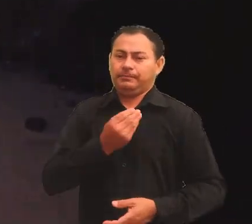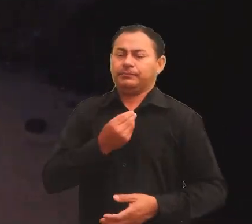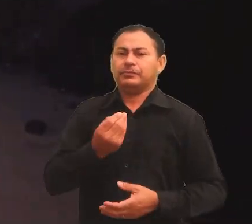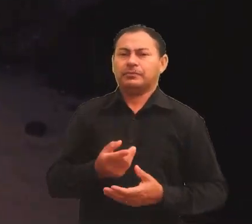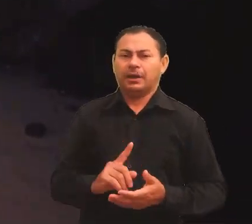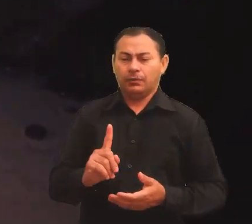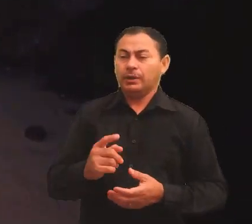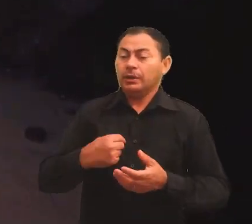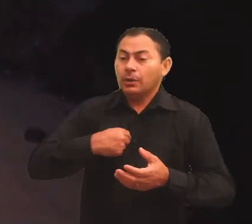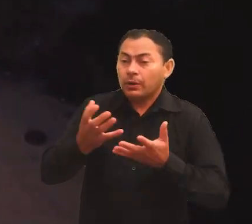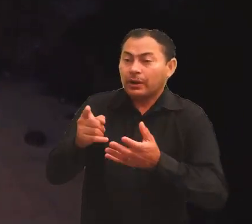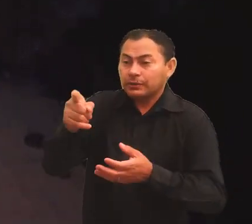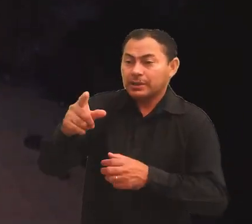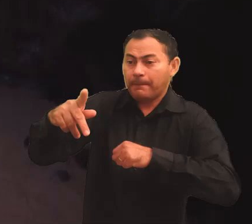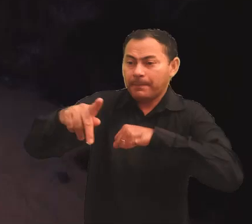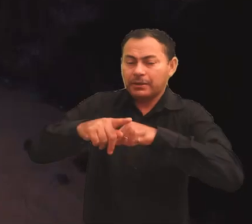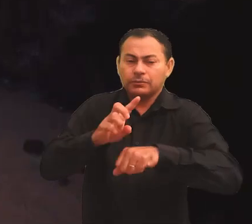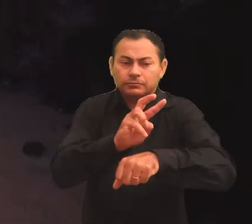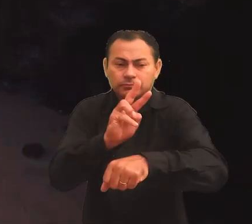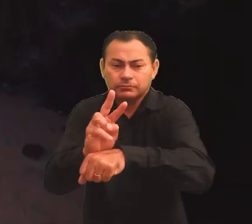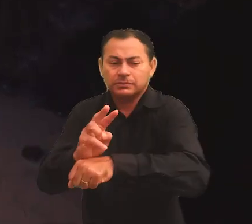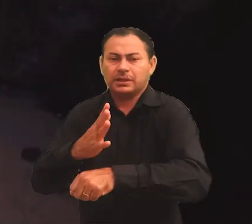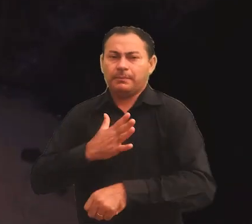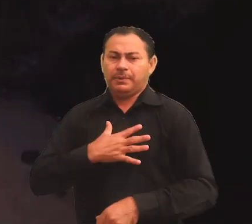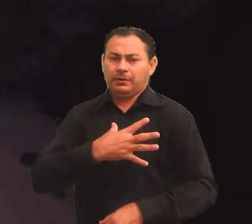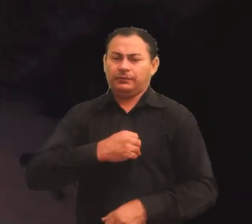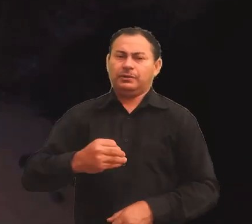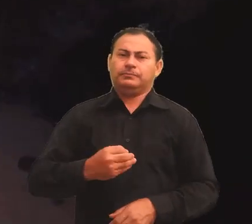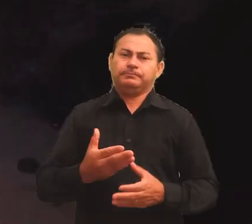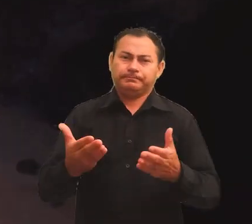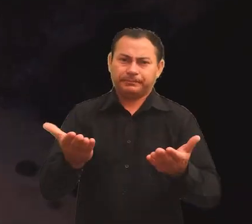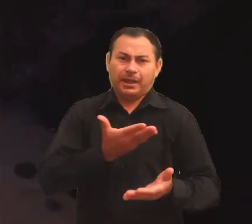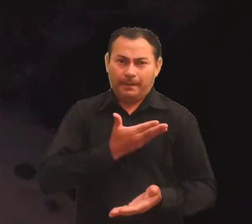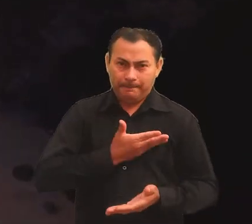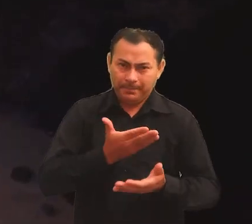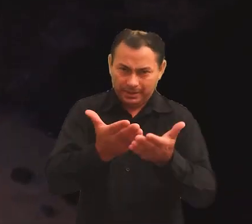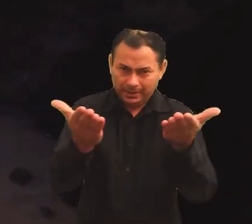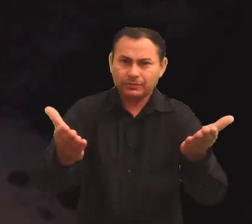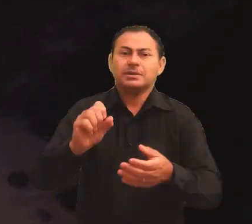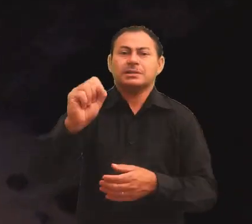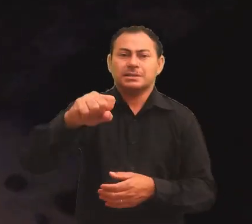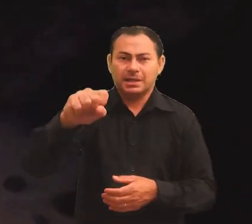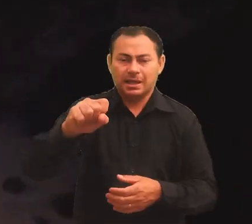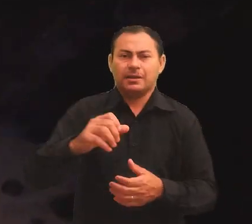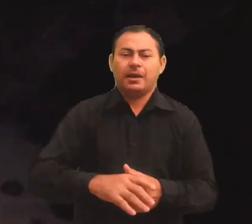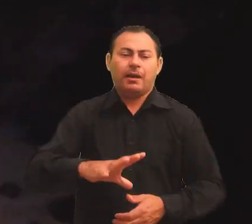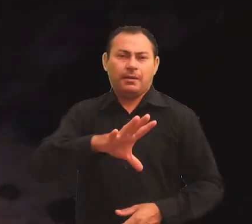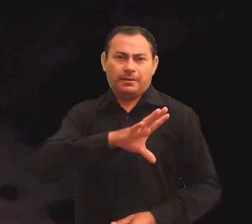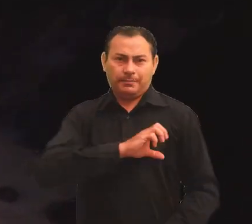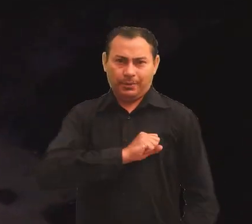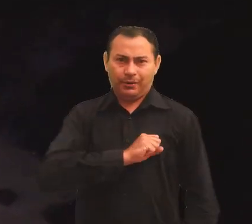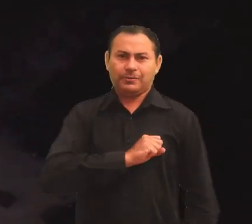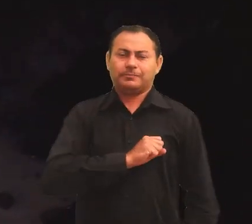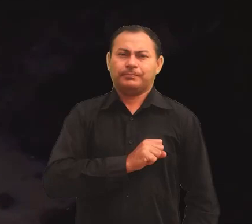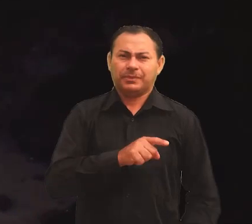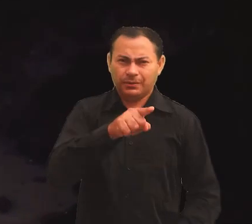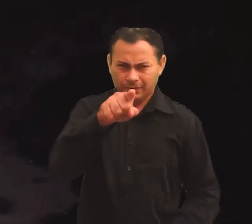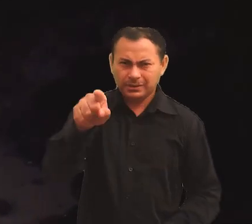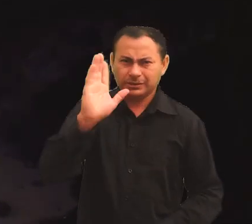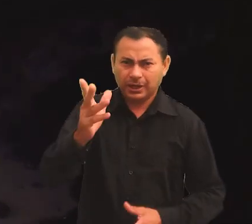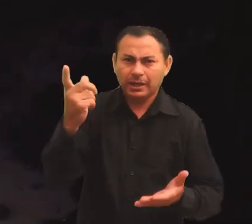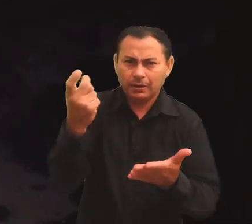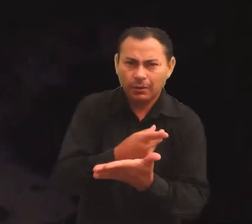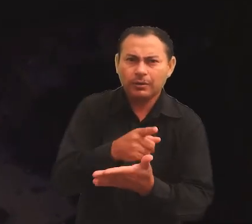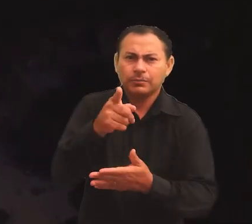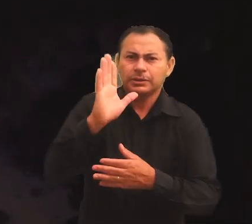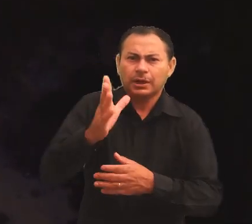delas. Eu quero você pastoreando minhas ovelhas. Amigos, isso sim é amor. Você já